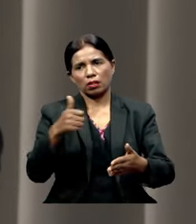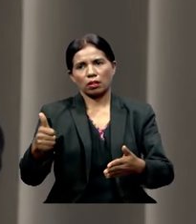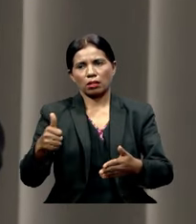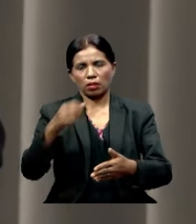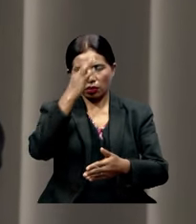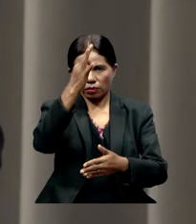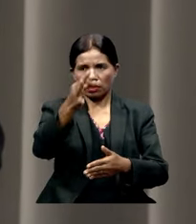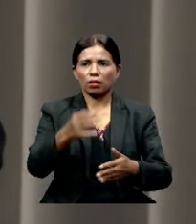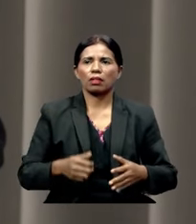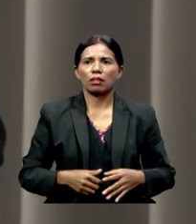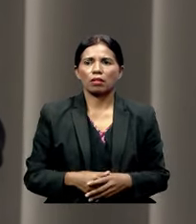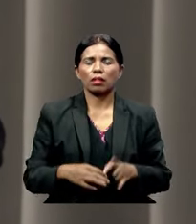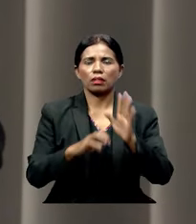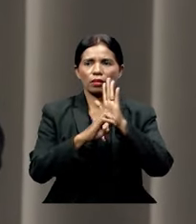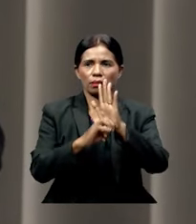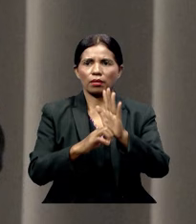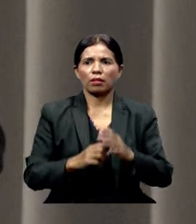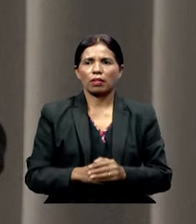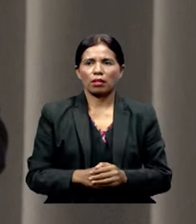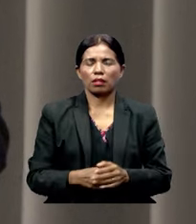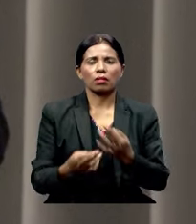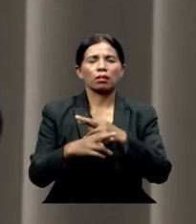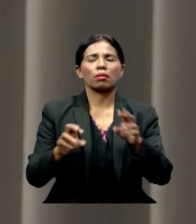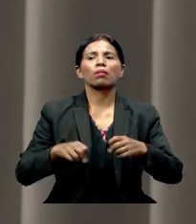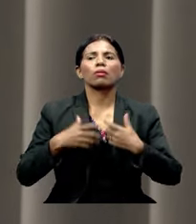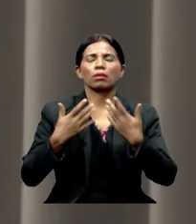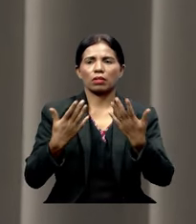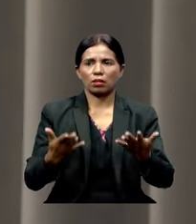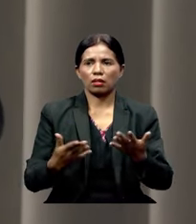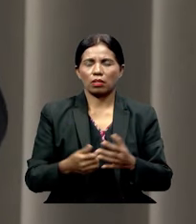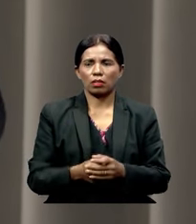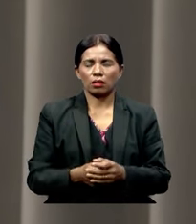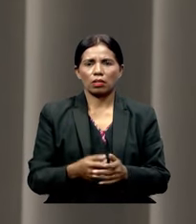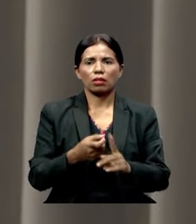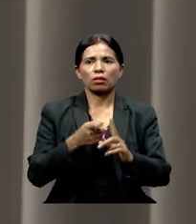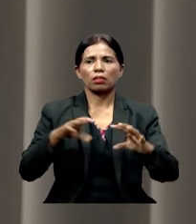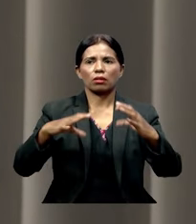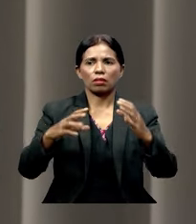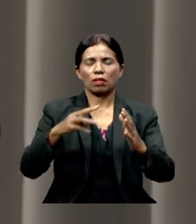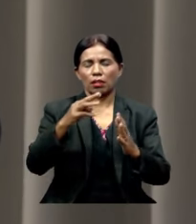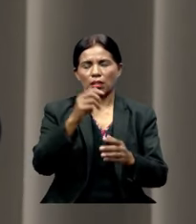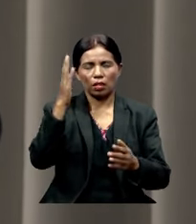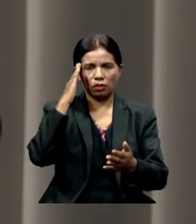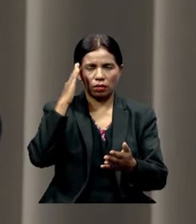futuro. Por exemplo, a tu resolver essa, lhe concilia saunga, media saunga,